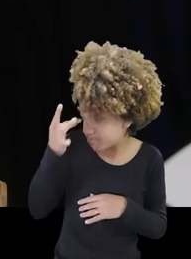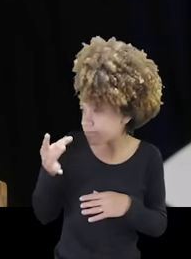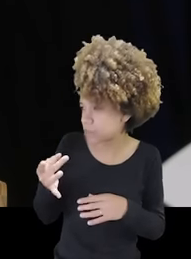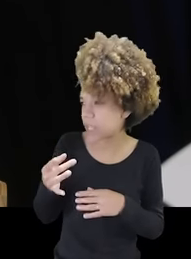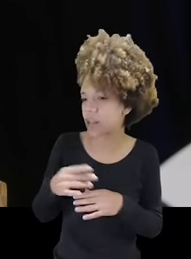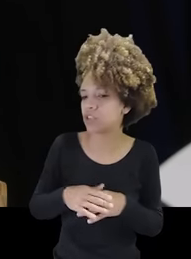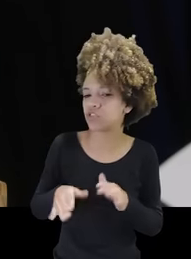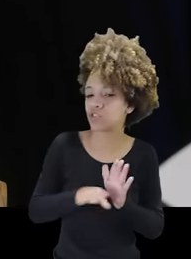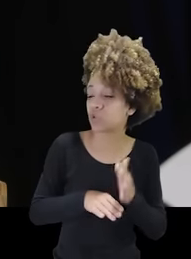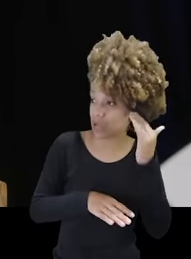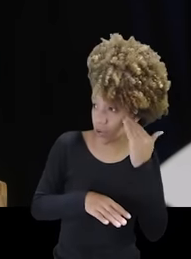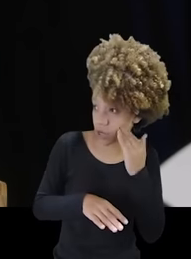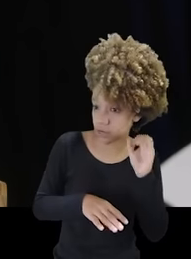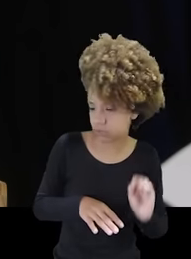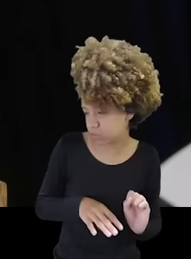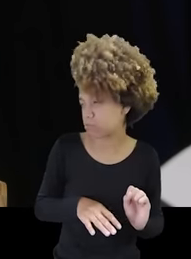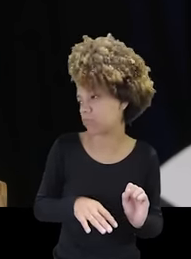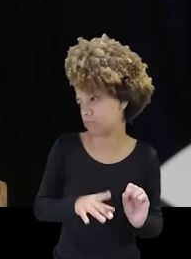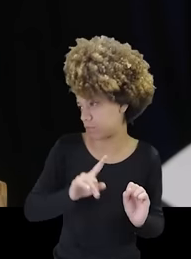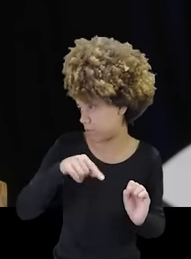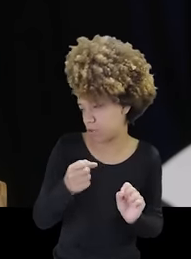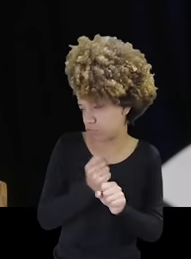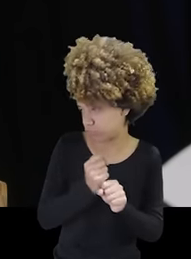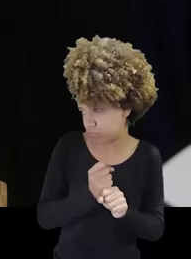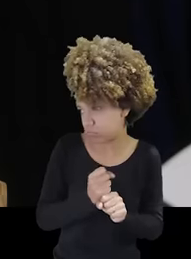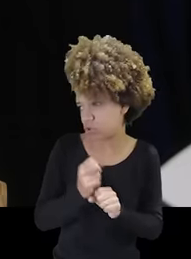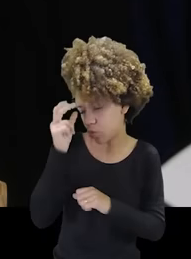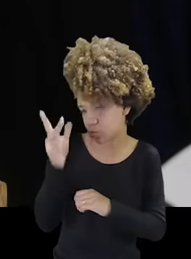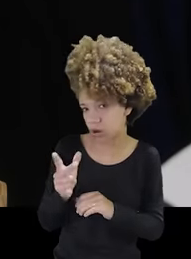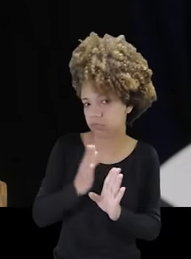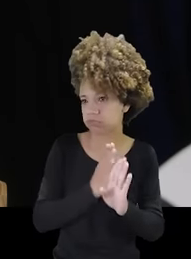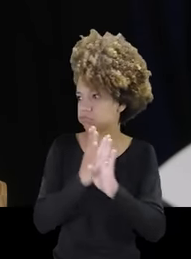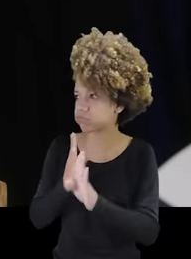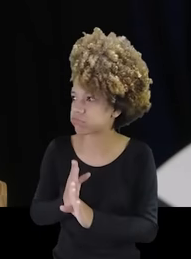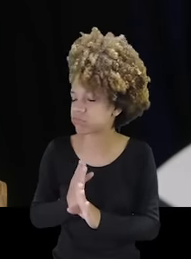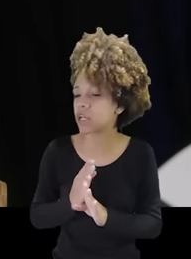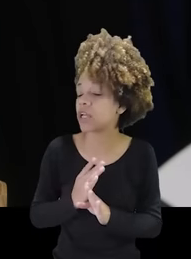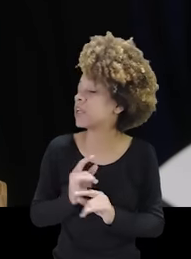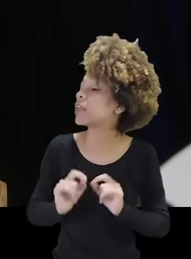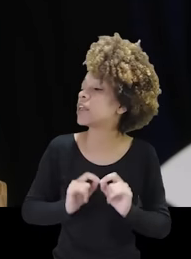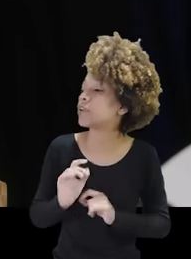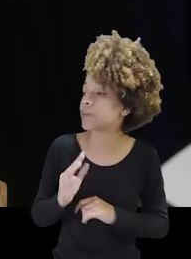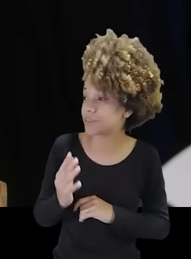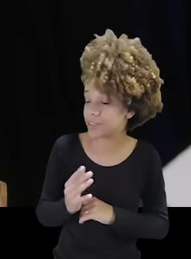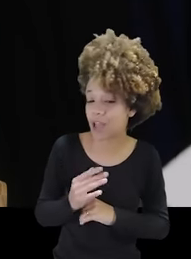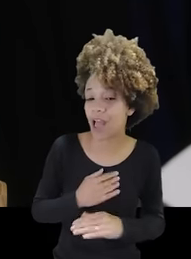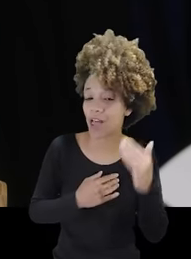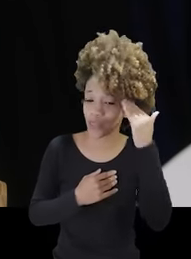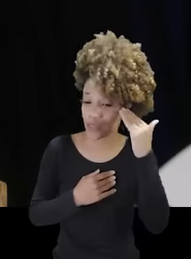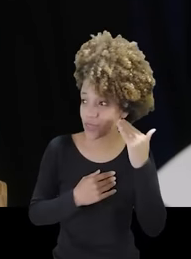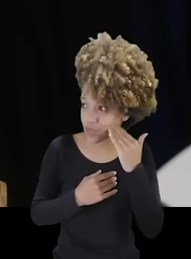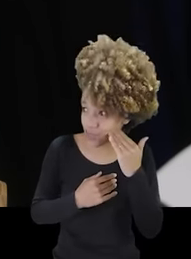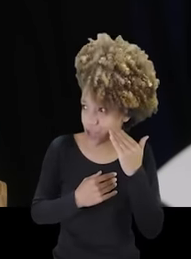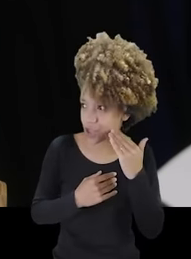ela chegou na Coréia do Sul né depois de muito Choque Cultural essas coisas e ela descobriu que na capital da Coreia